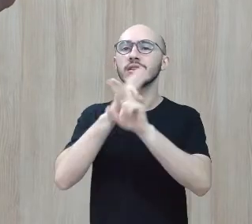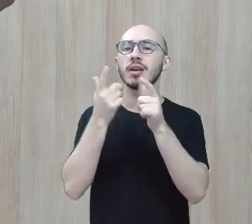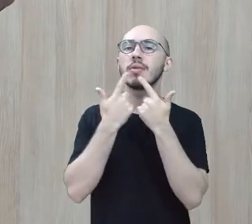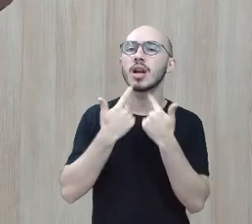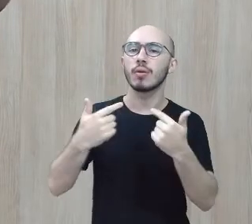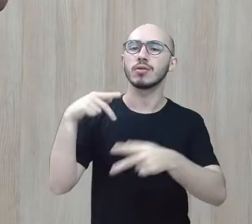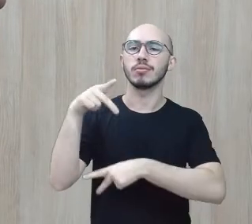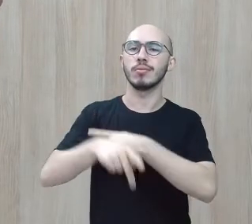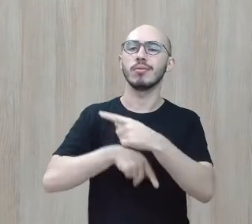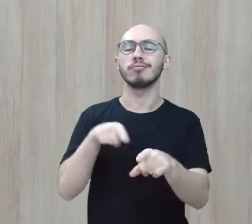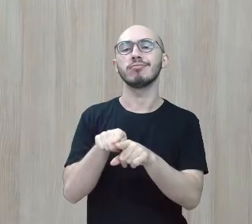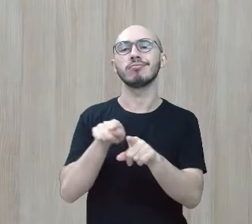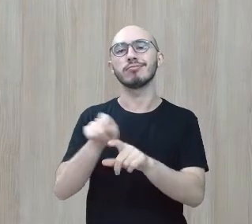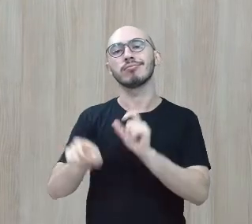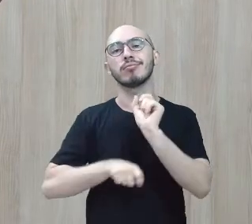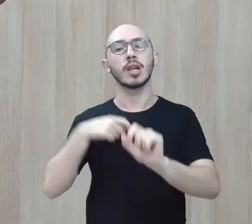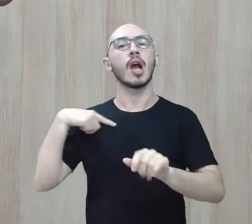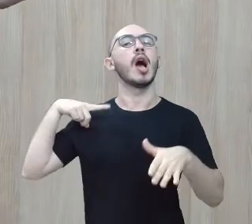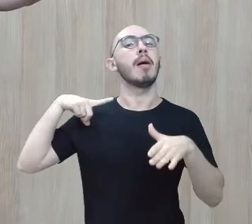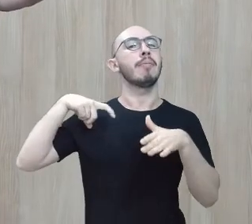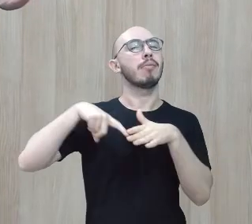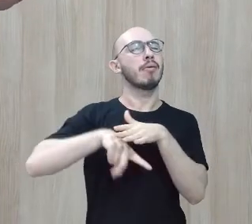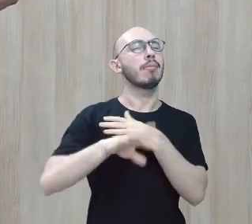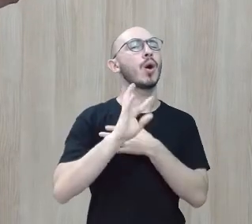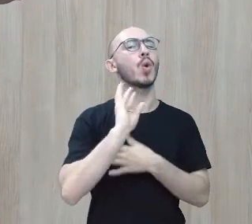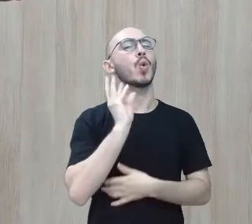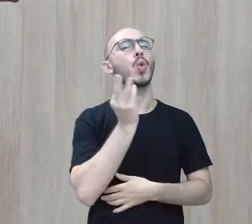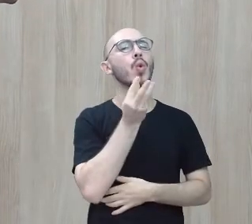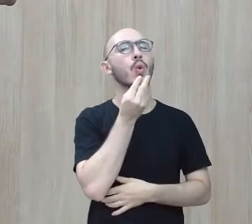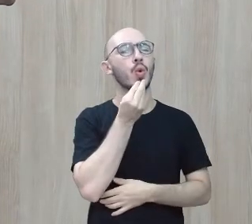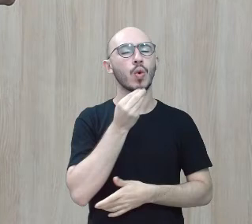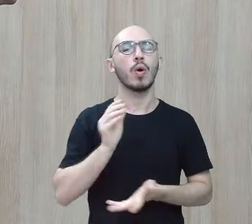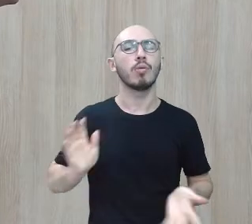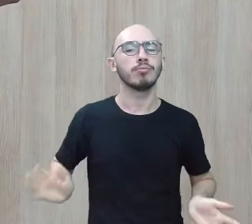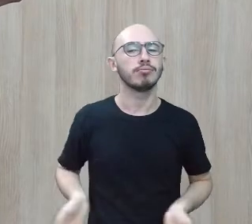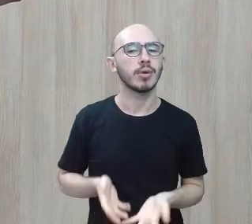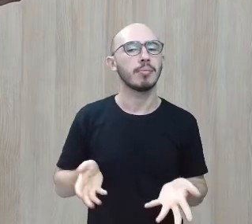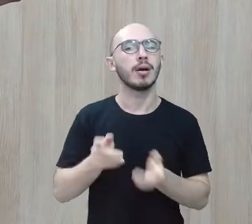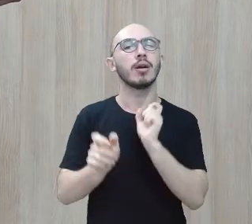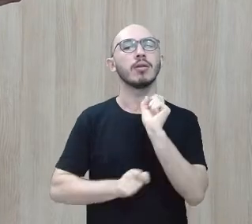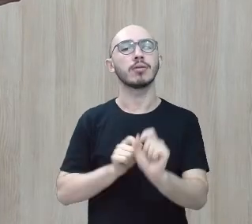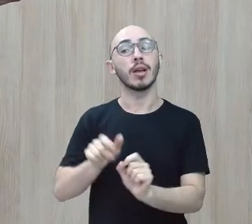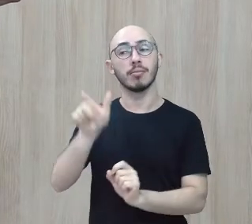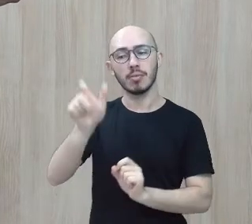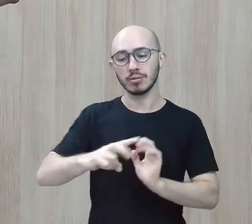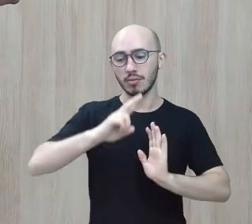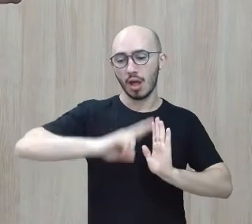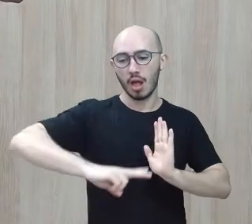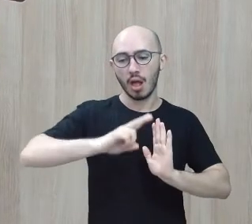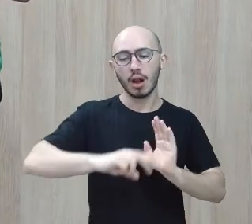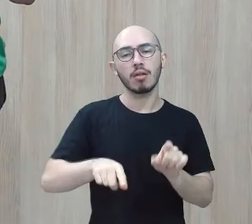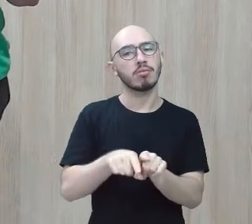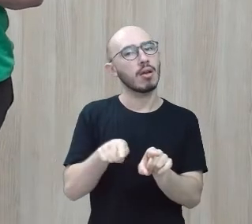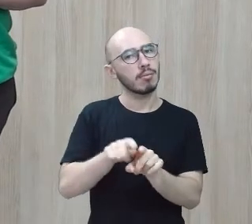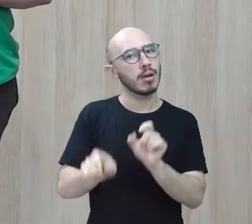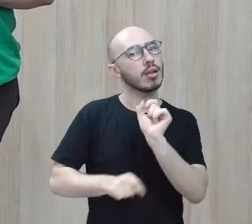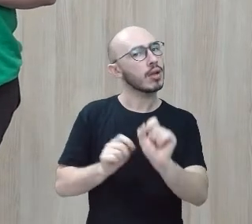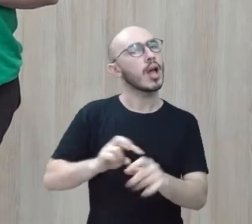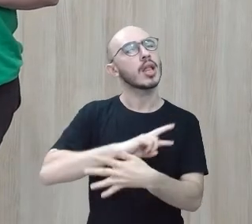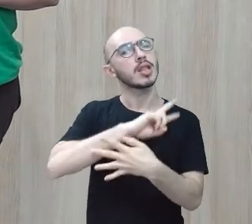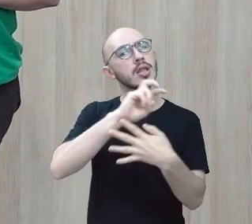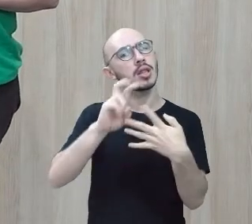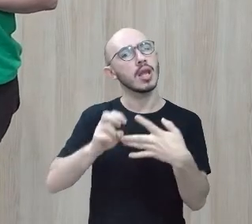linguagem popular, ele aprofunda o conhecimento, despertando o leitor para esses